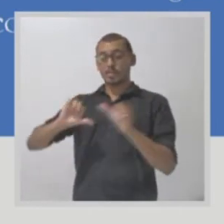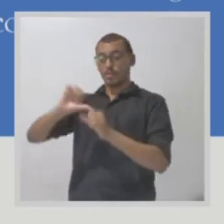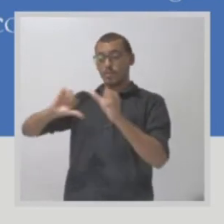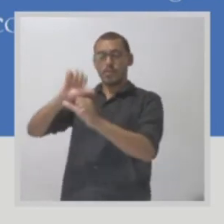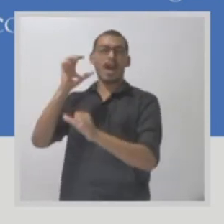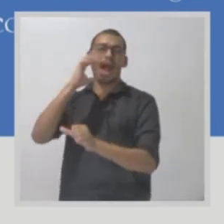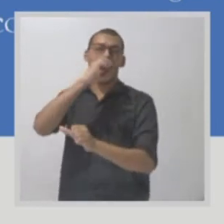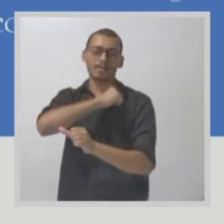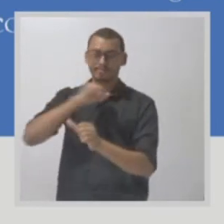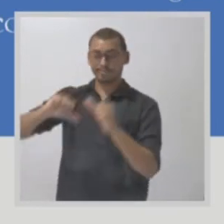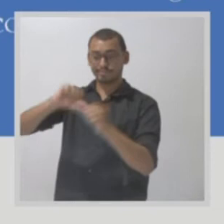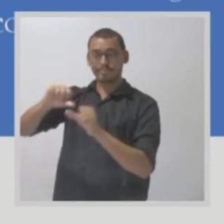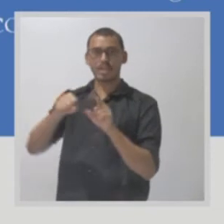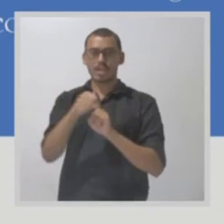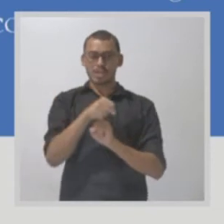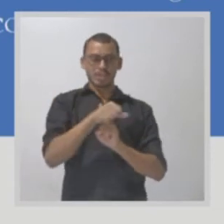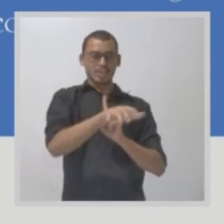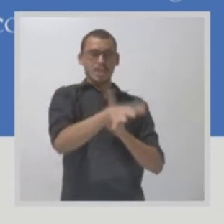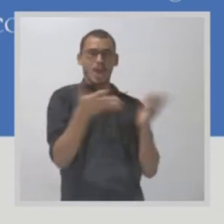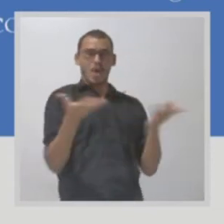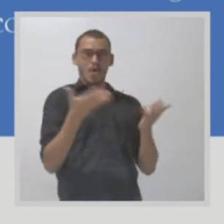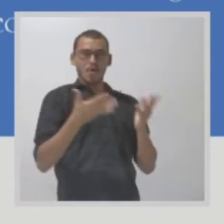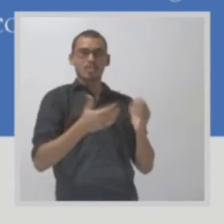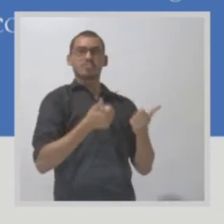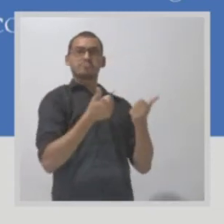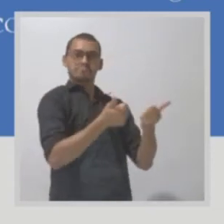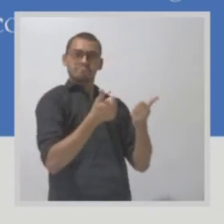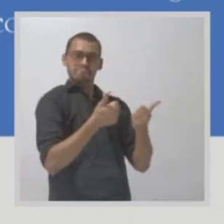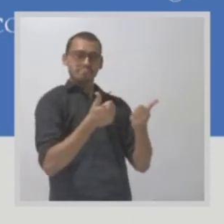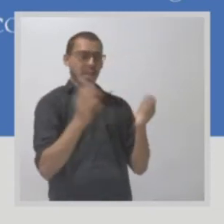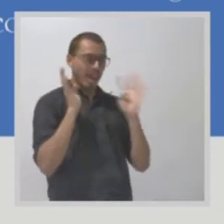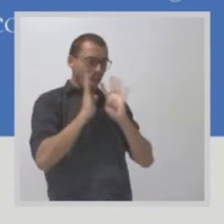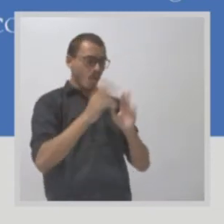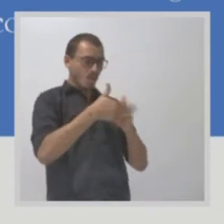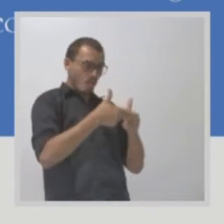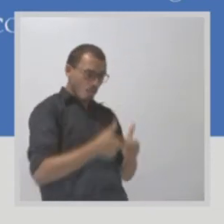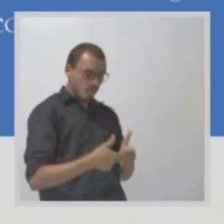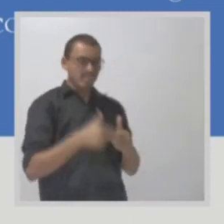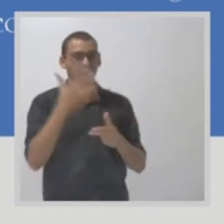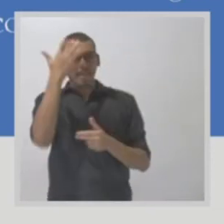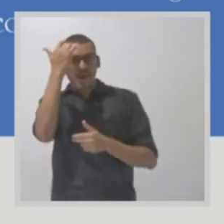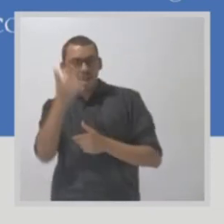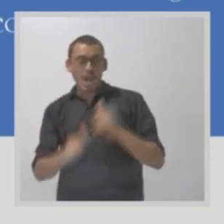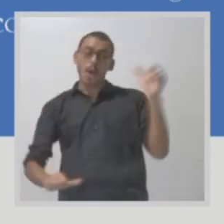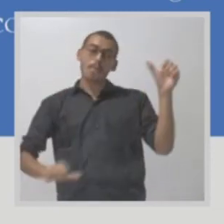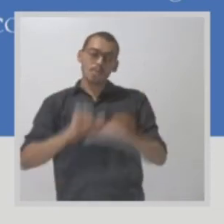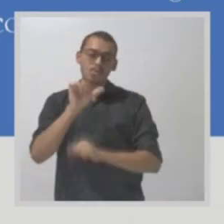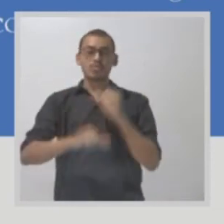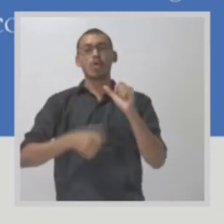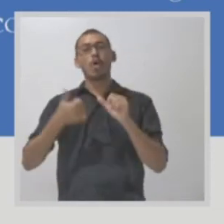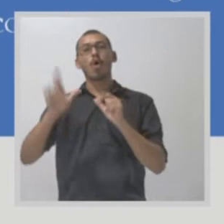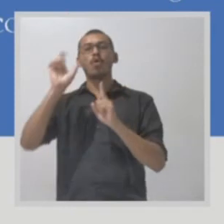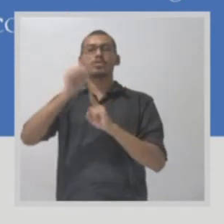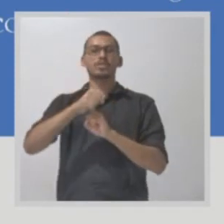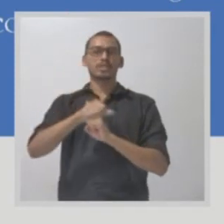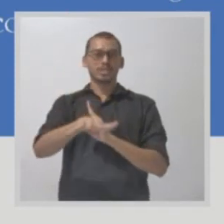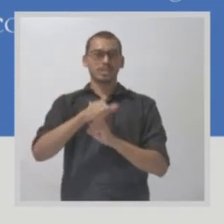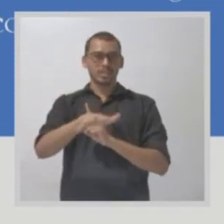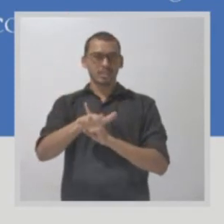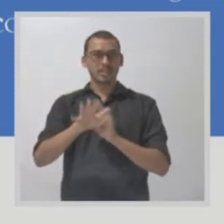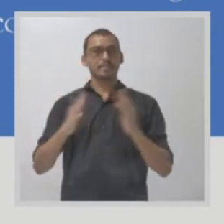rápido. Hoje uma gíria está na moda, amanhã já pode ser outra gíria. E geralmente é ligada ao